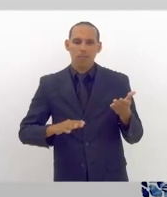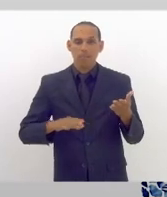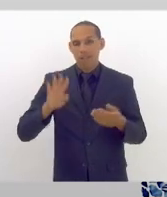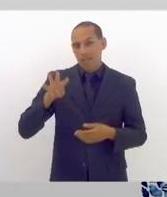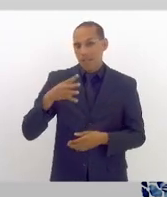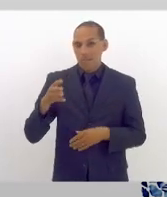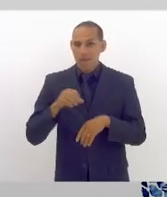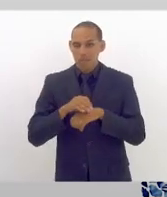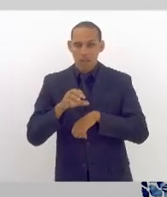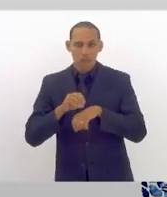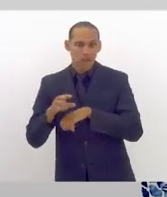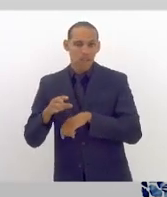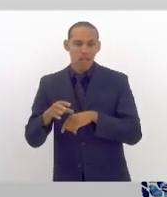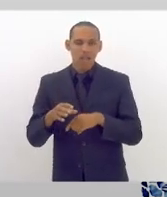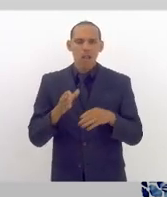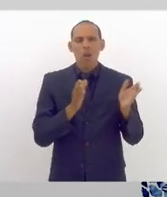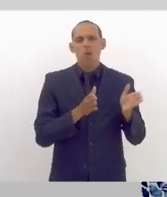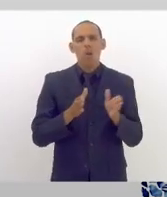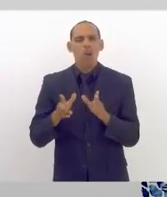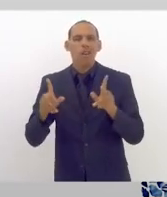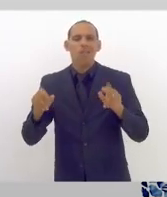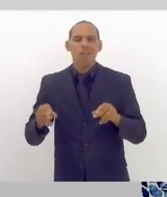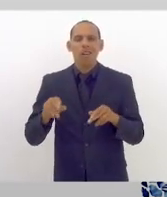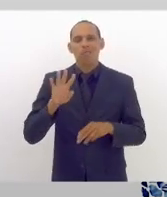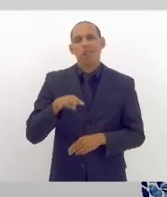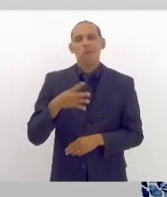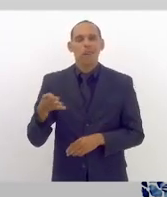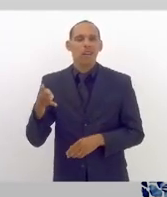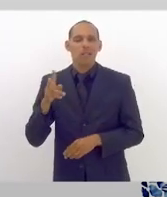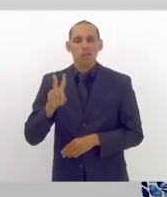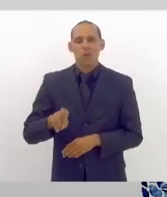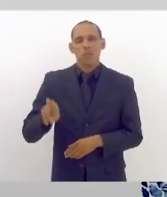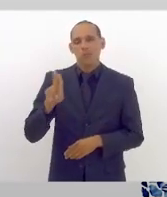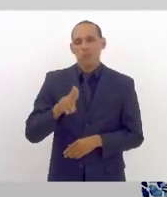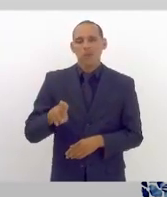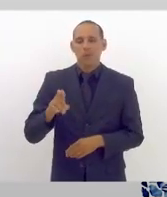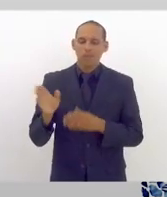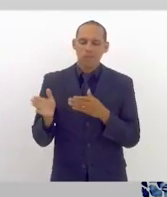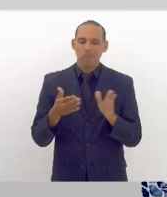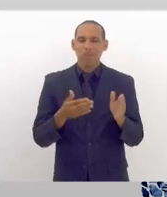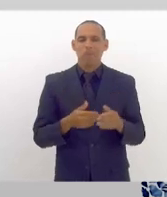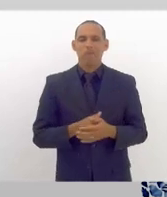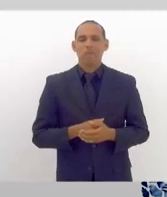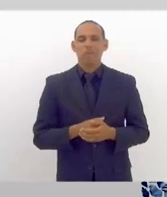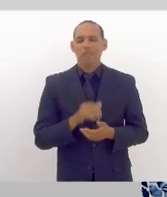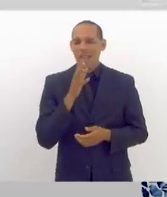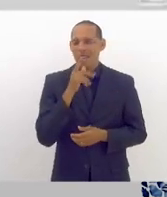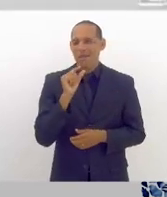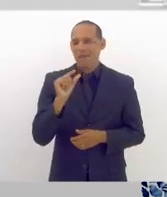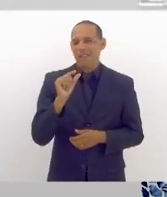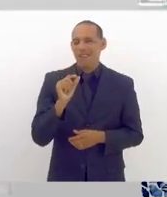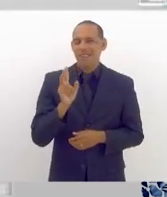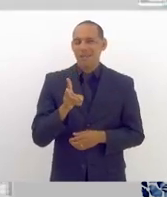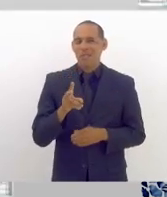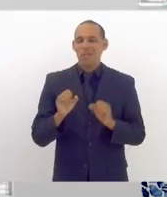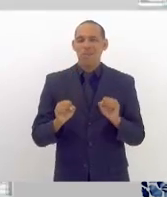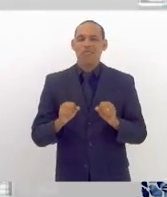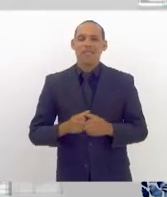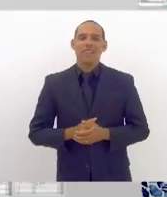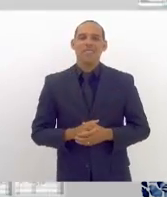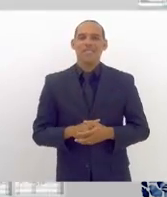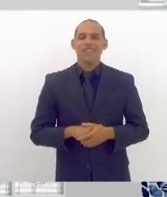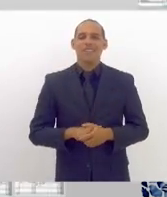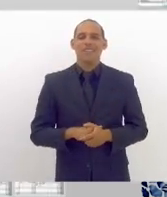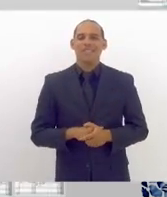da mesma forma que as tabelas de uso seguindo pode ir vai demorar um pouquinho pode continuar vai